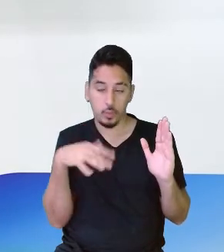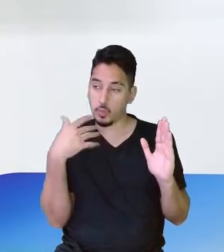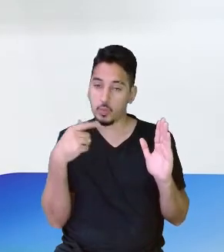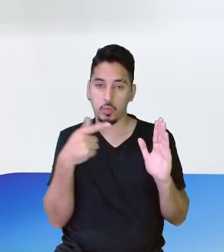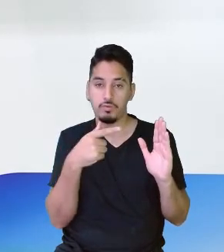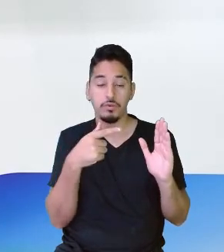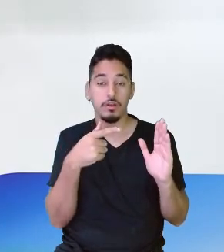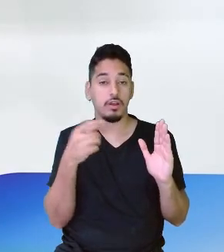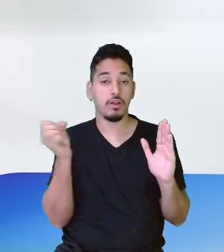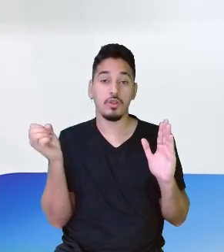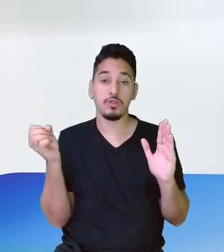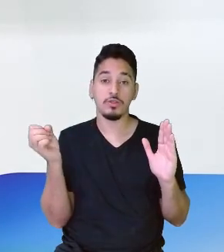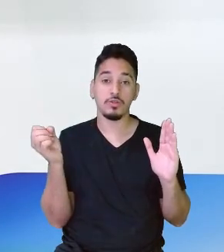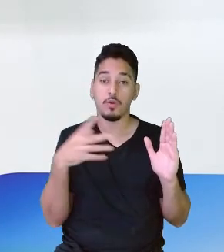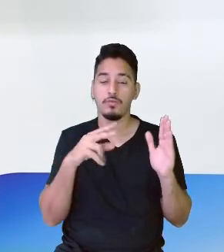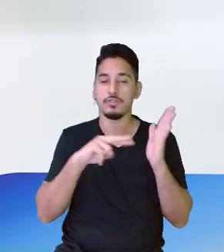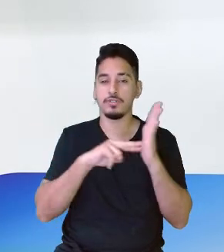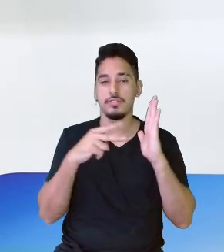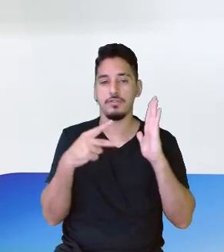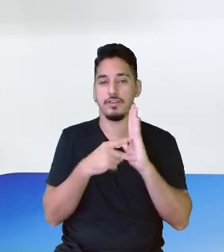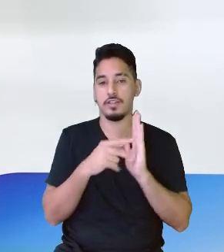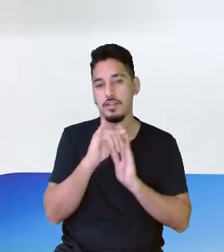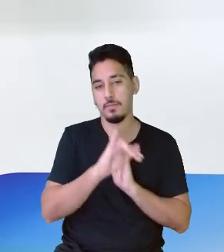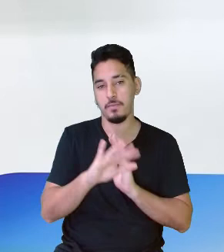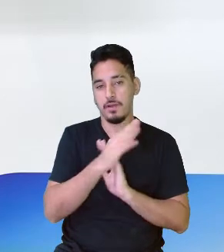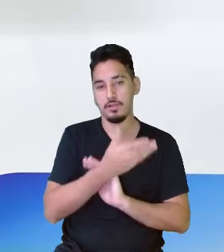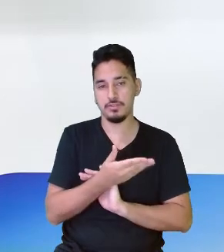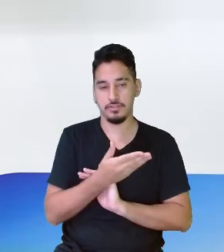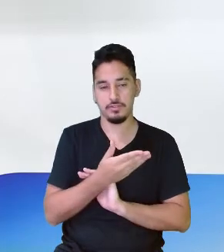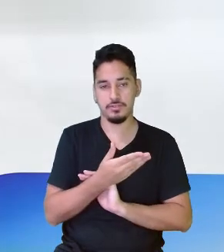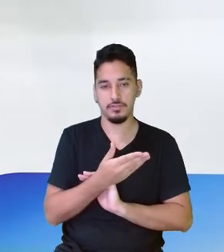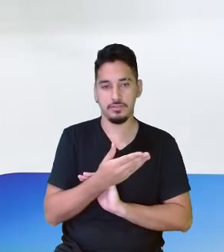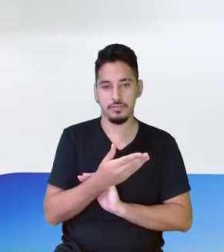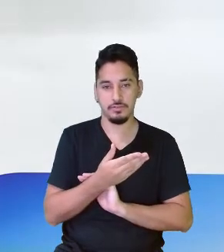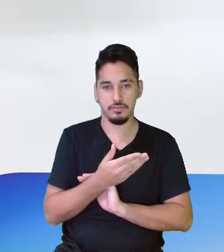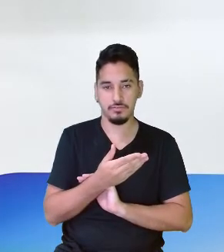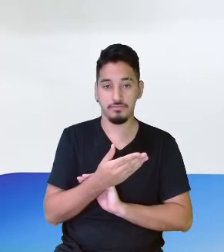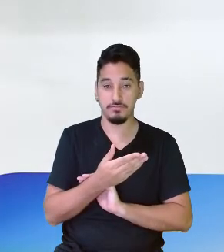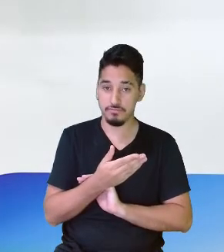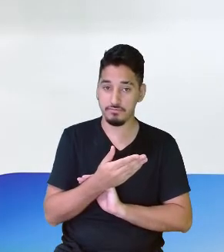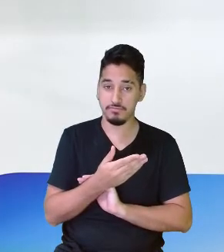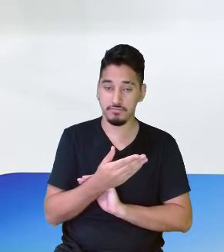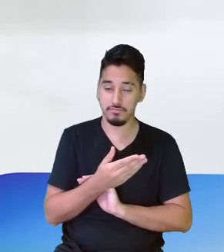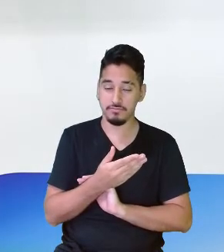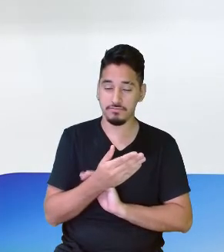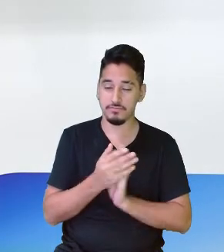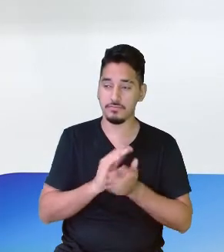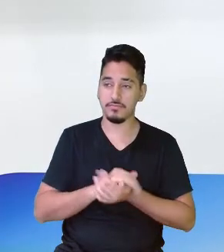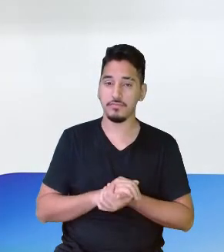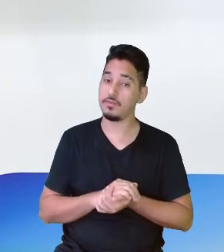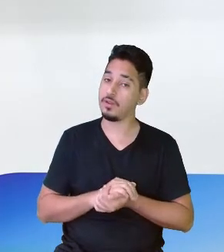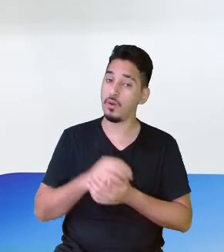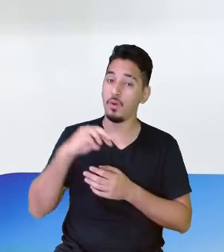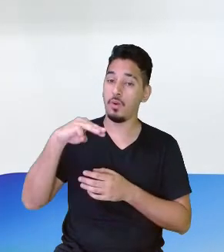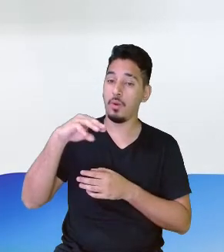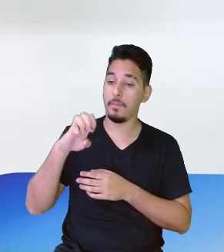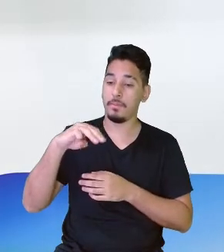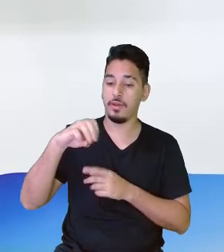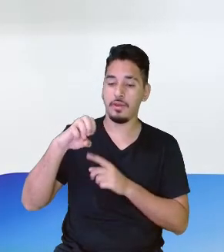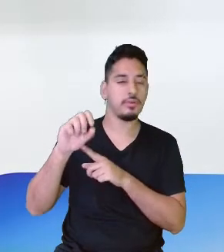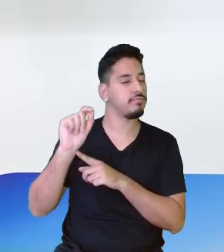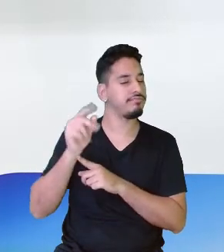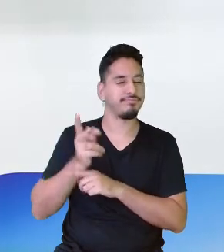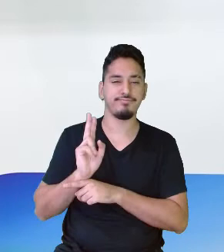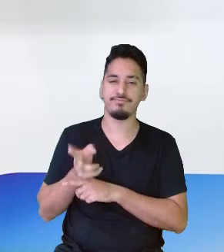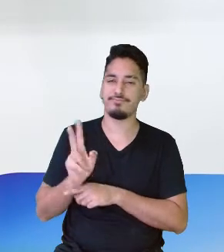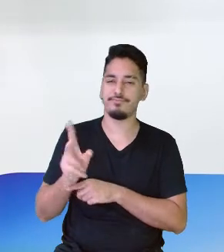dando um novo significado a essa imagem. Então, eu estou ressignificando. Tá? Então, o meme, ele faz muito isso,